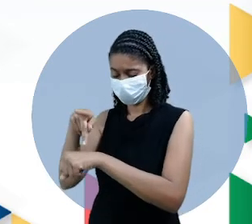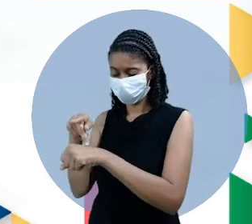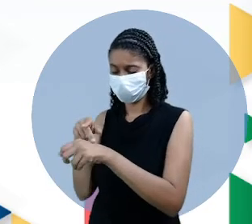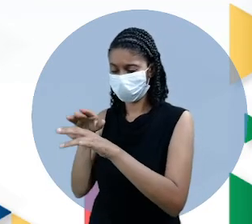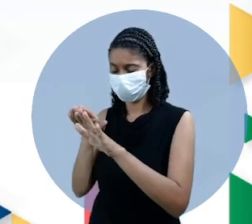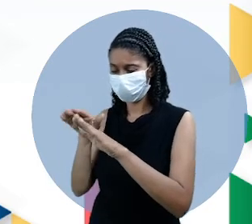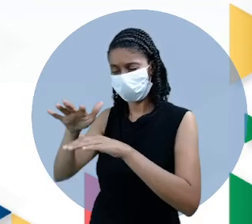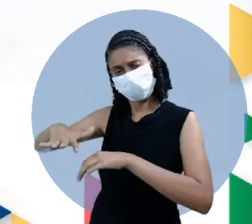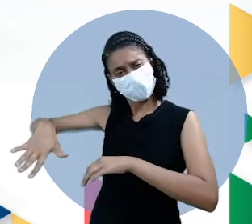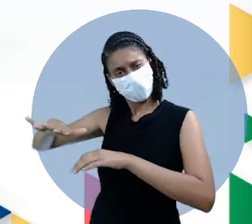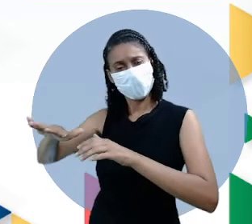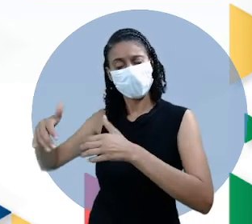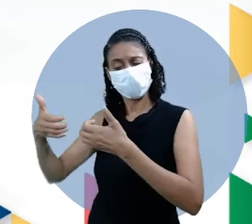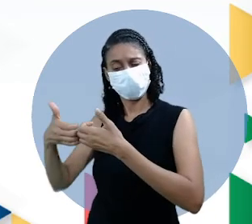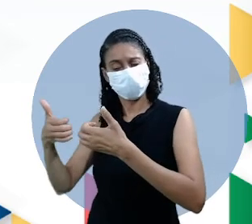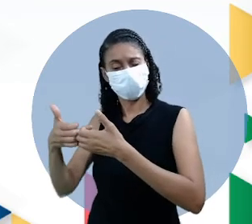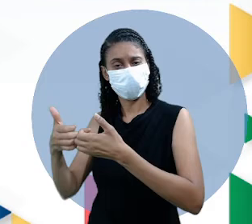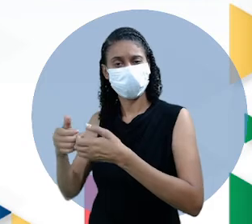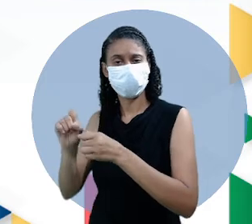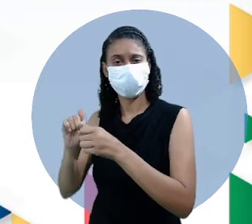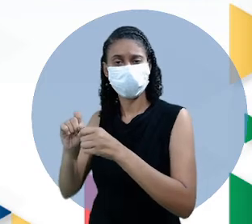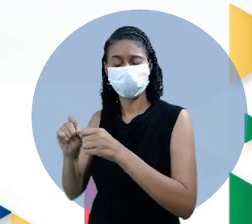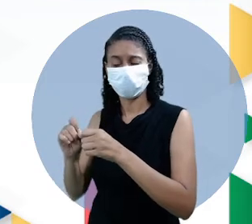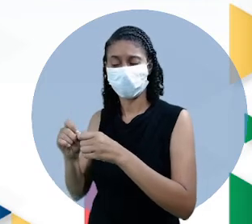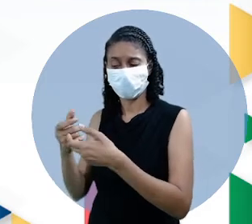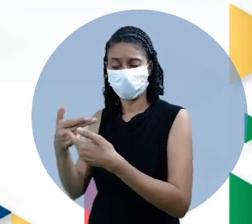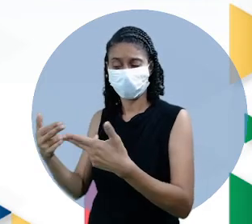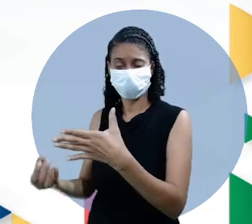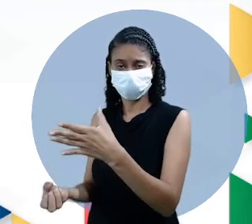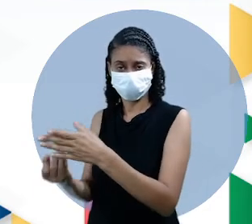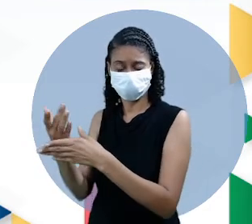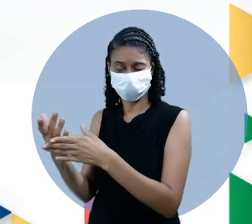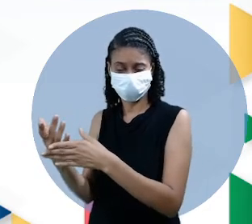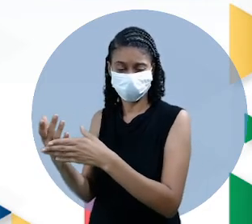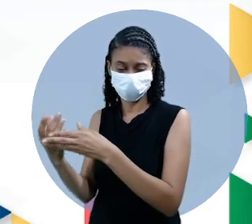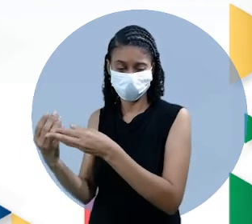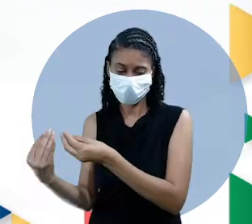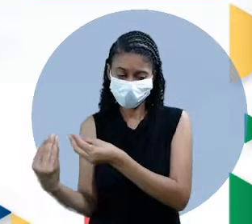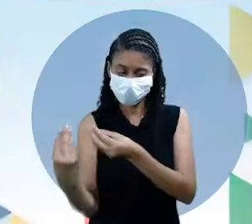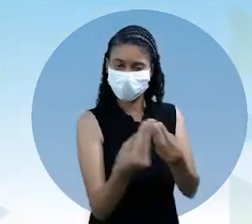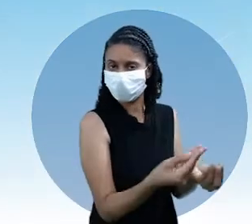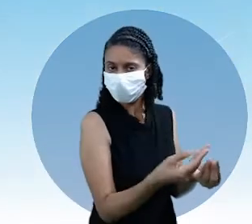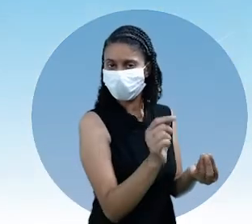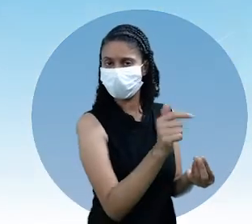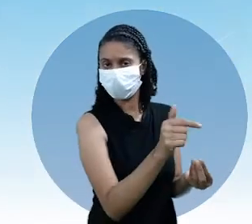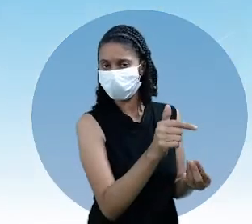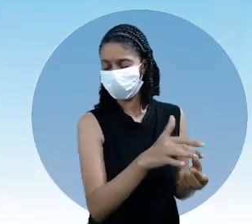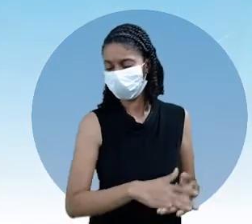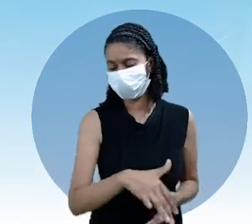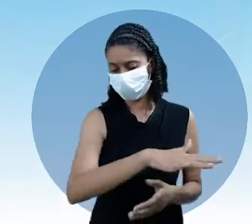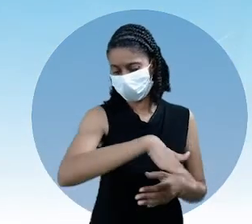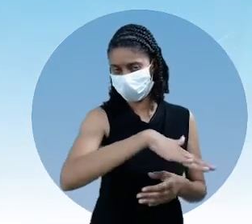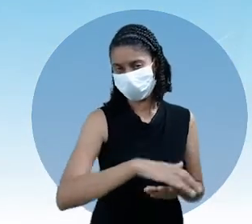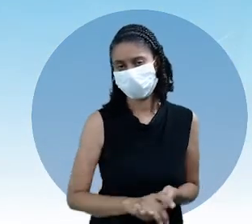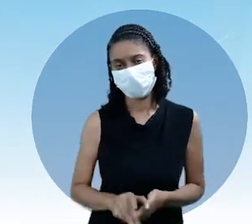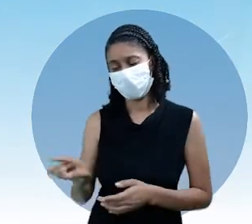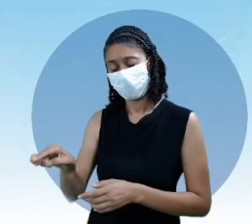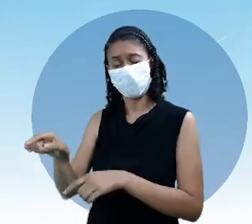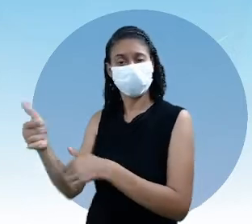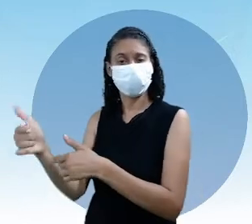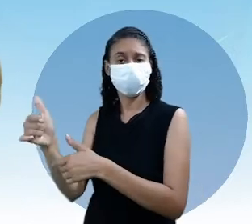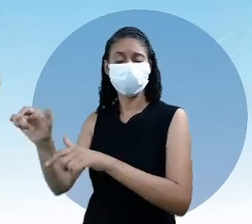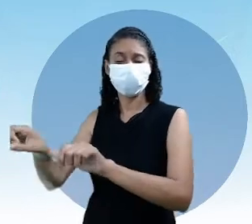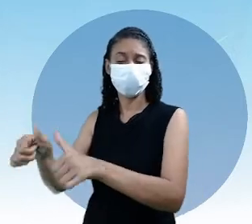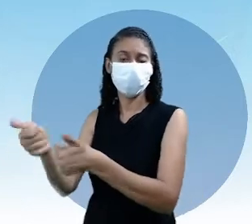alimentavam, não é, o desenvolvimento dessas outras nações, desses países centrais. Então, não colhiam, não é, os frutos, não é, os melhores